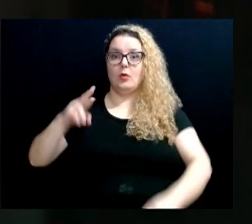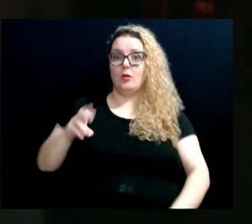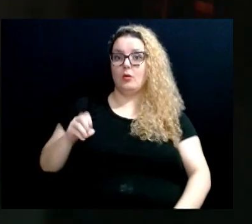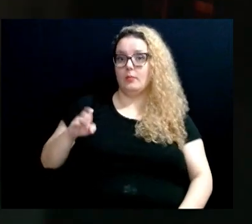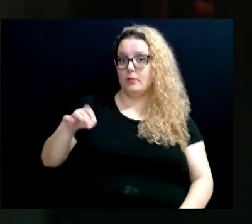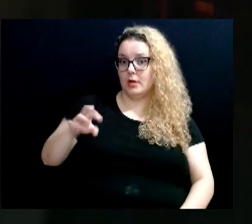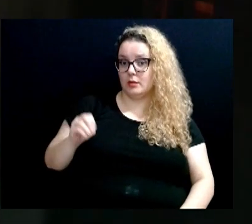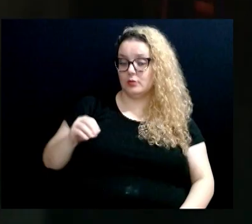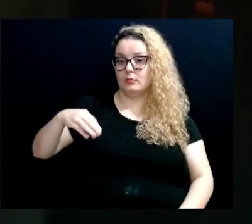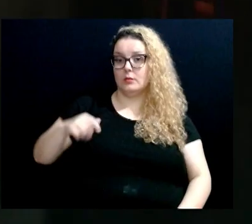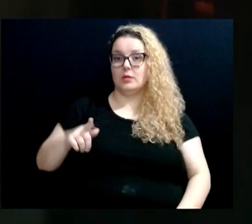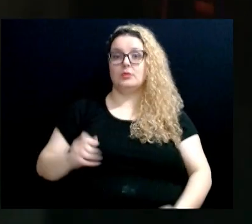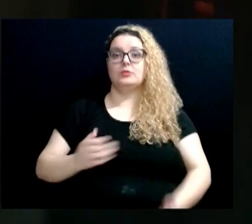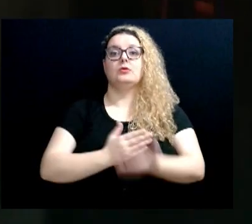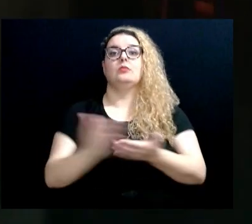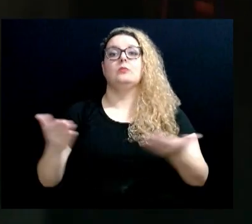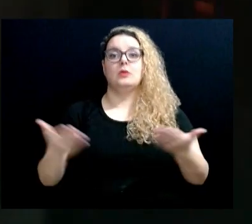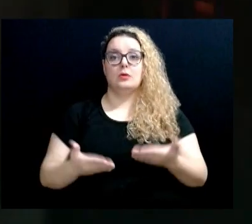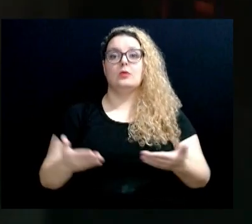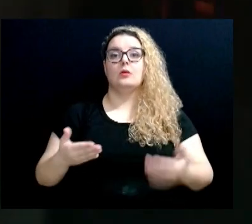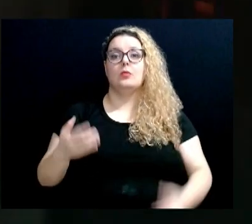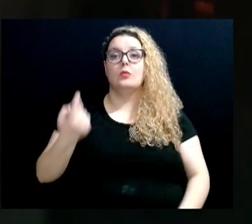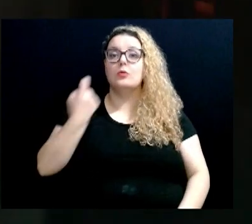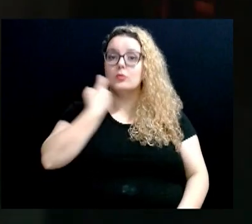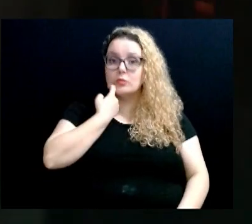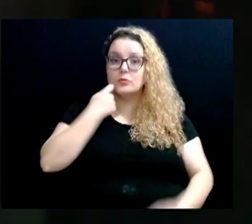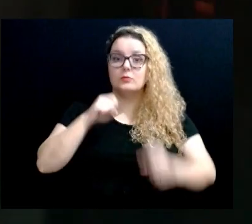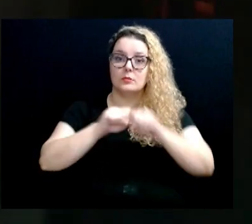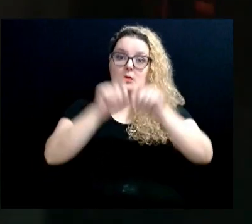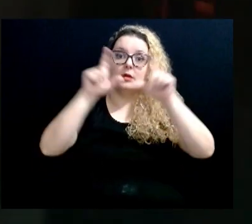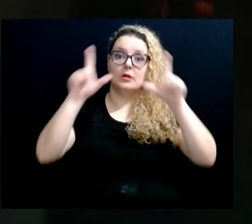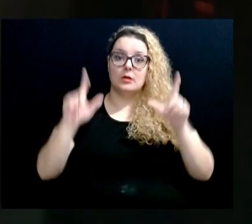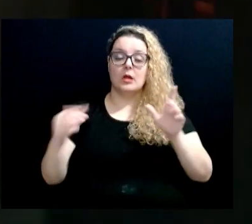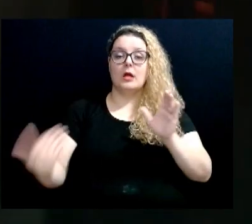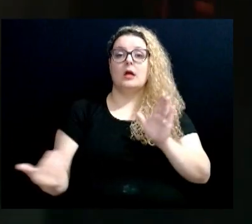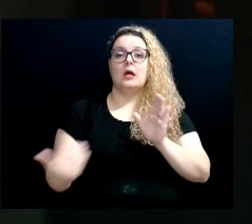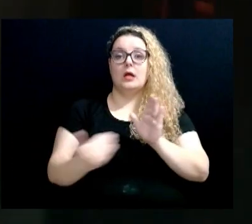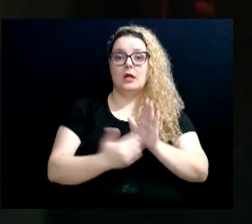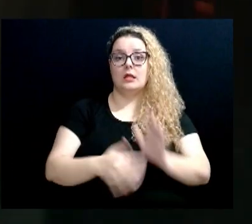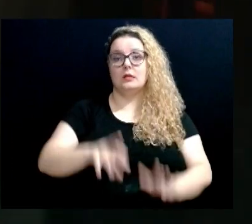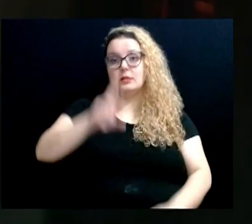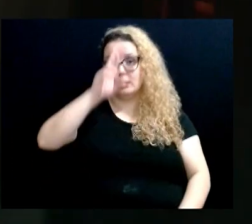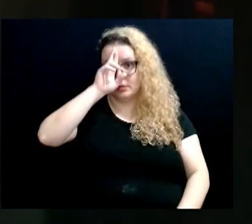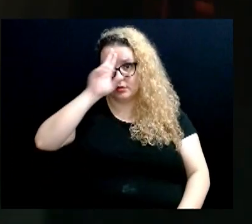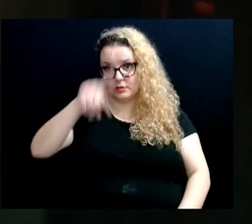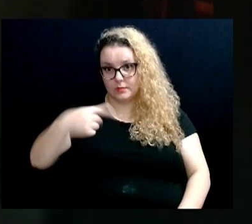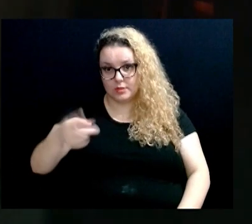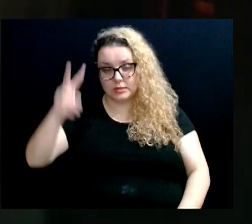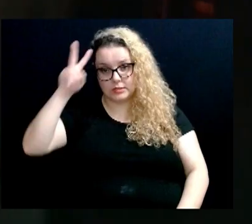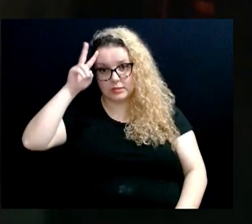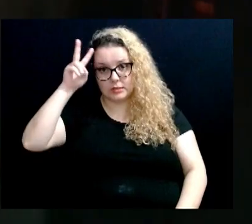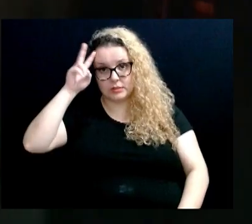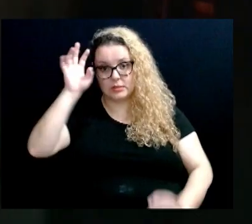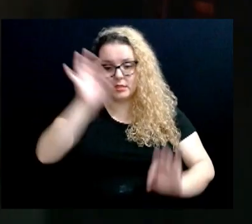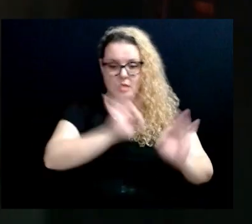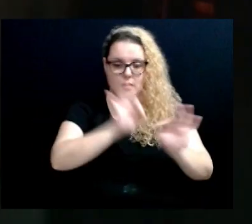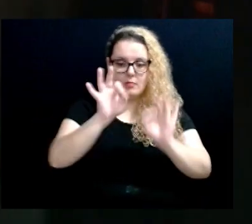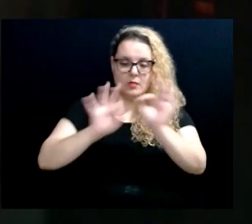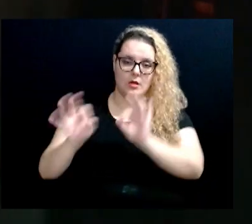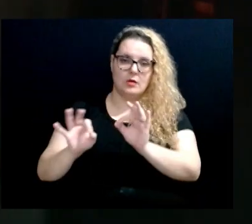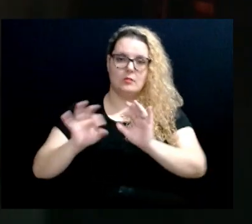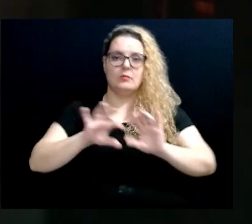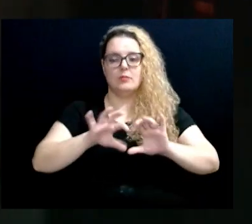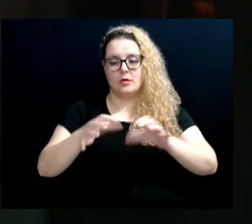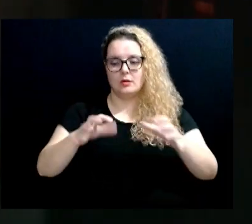começa agora, hoje, sexta-feira, pela manhã, e segue até o meio-dia de segunda-feira para montagem e desmontagem da estrutura